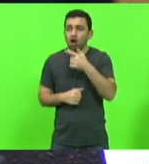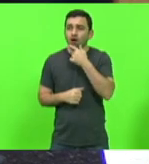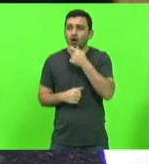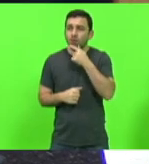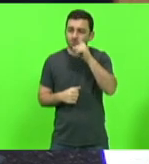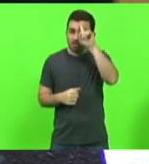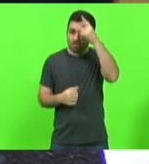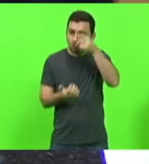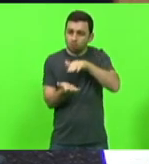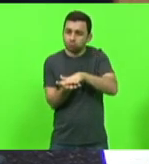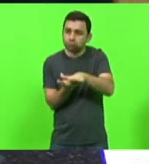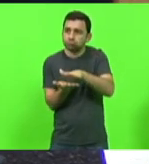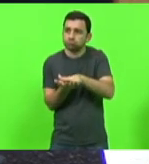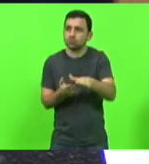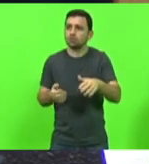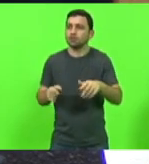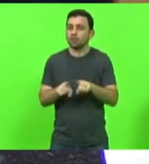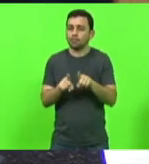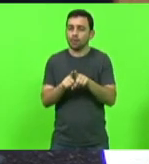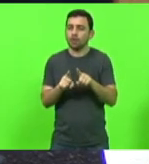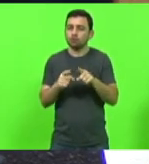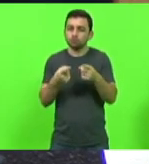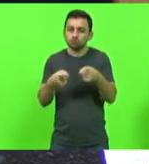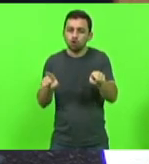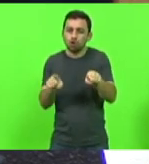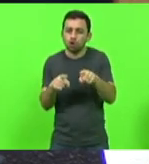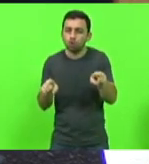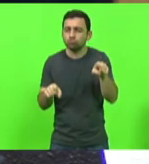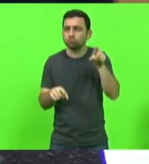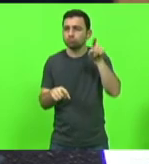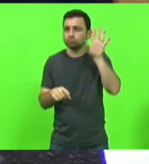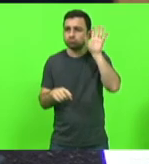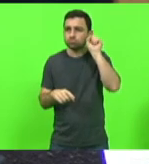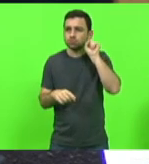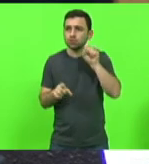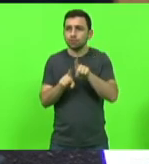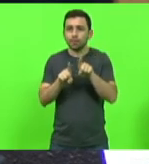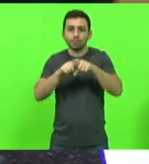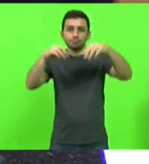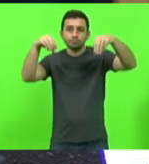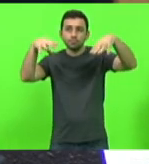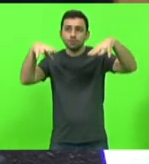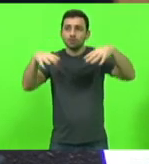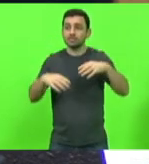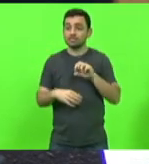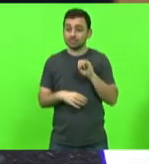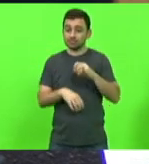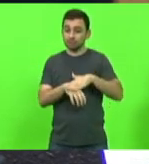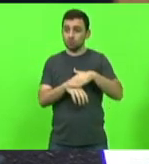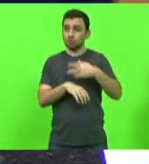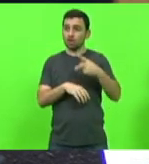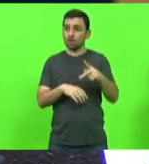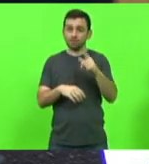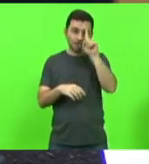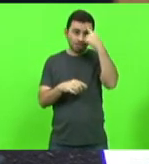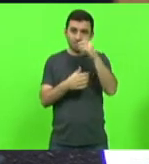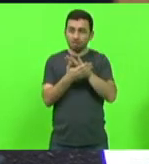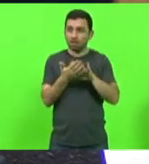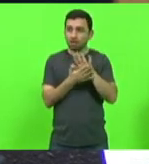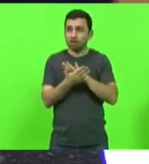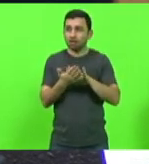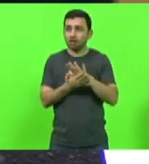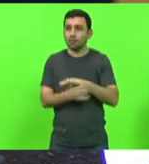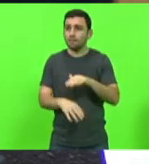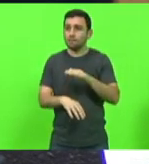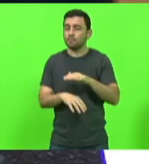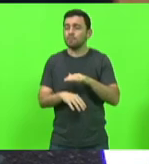inventou a vitrola para a gente poder escutar música e inventou a lâmpada. Se ele não tivesse inventado a lâmpada, que tentou mais de 10